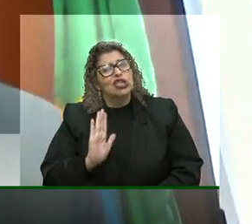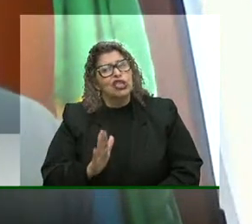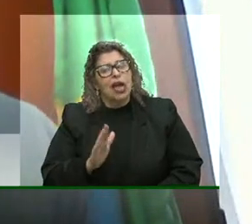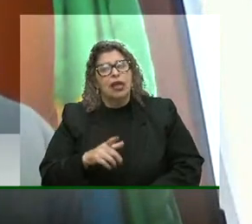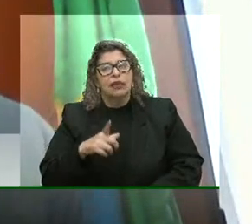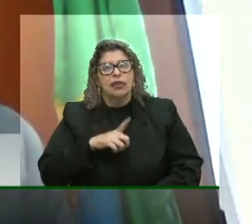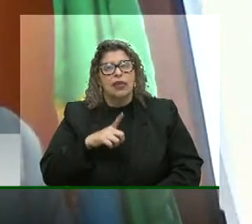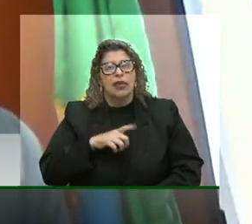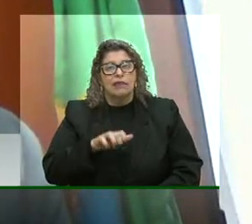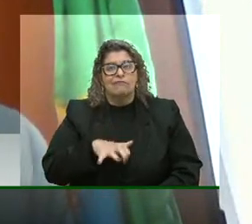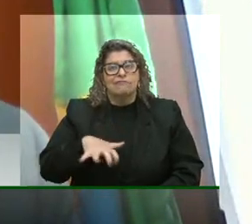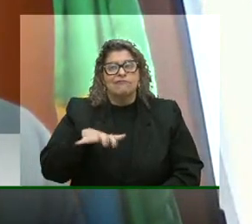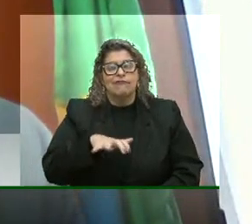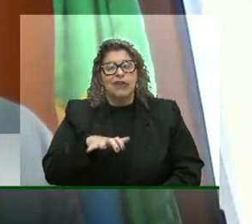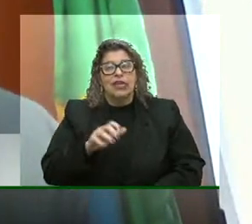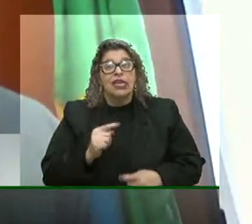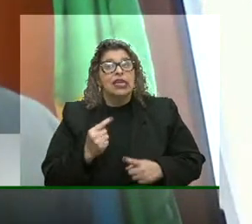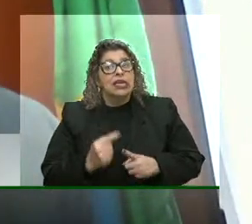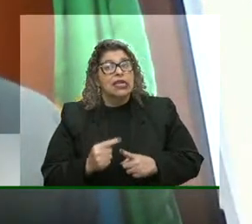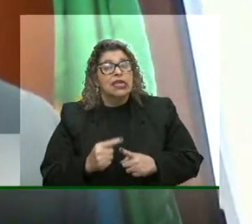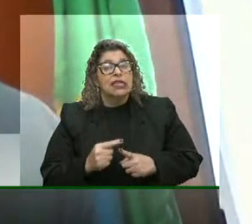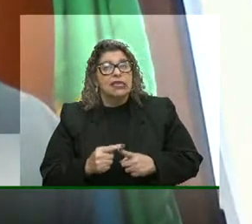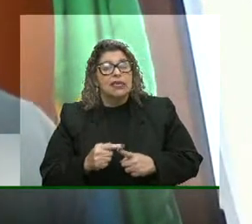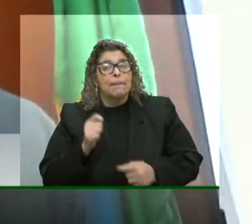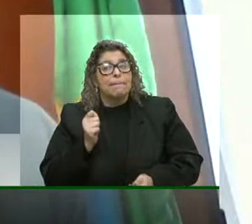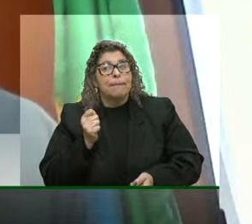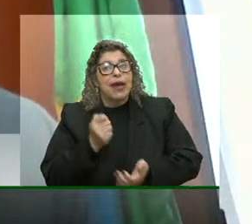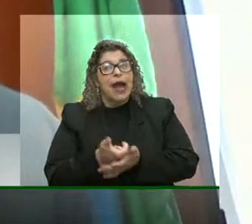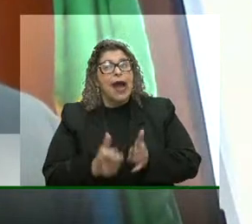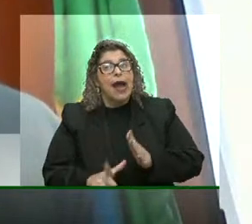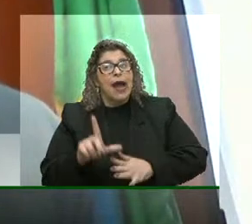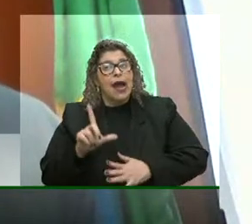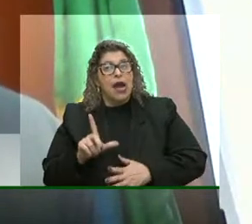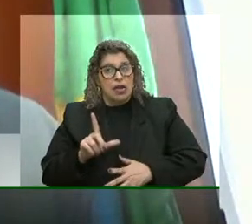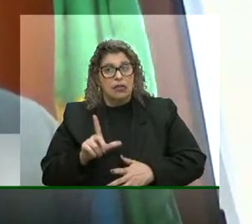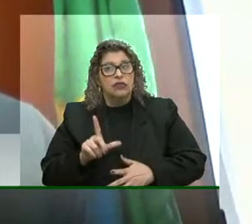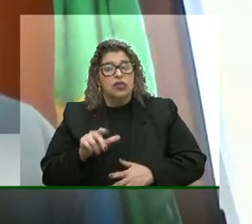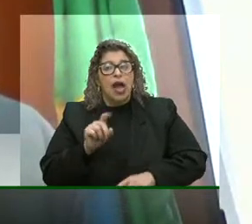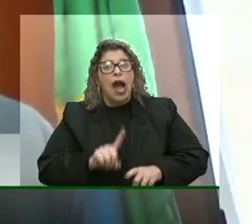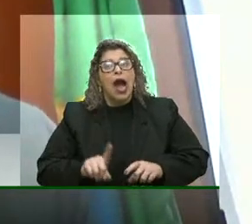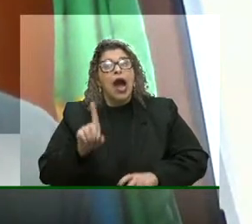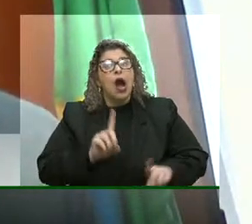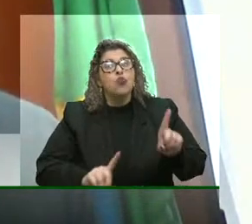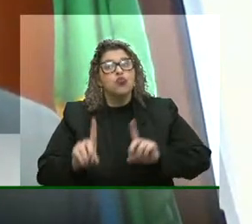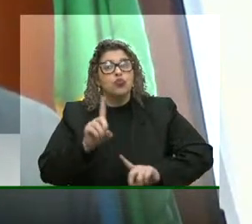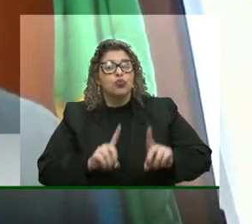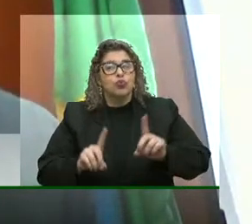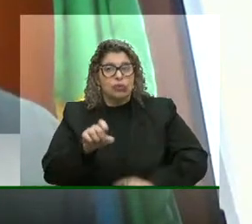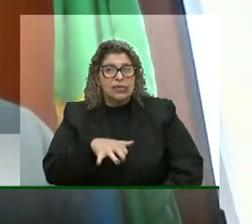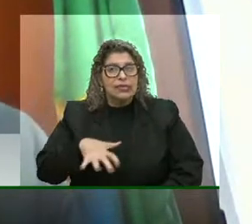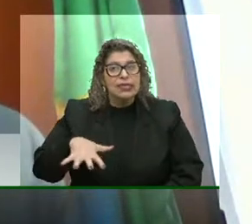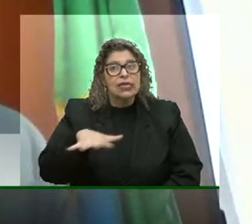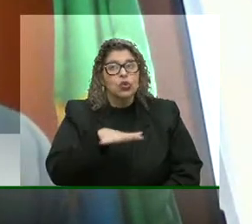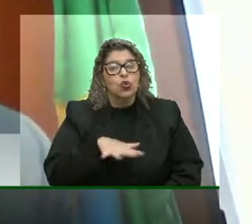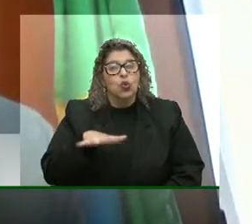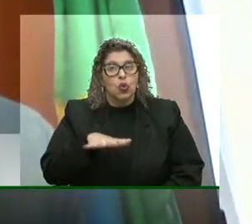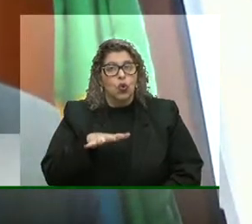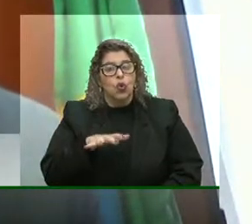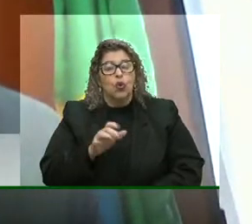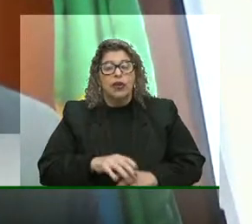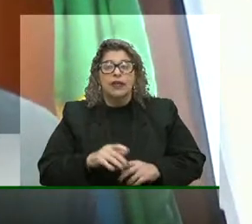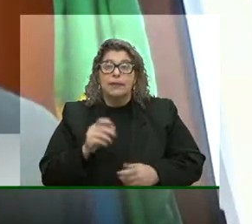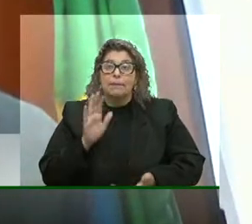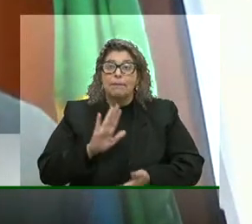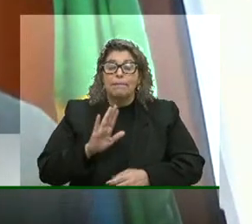catastrófico, em que, na ausência de uma medida como essa, de antecipação do pagamento, algum setor essencial da nossa economia e de alta